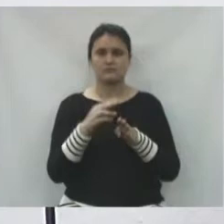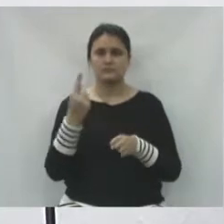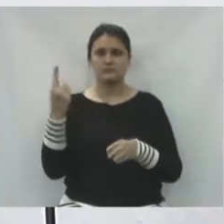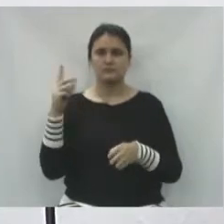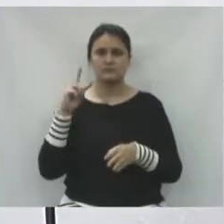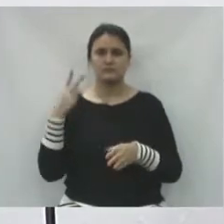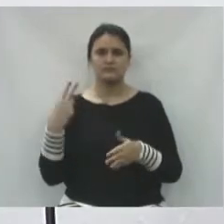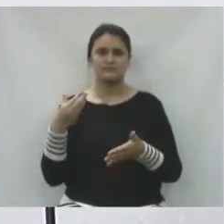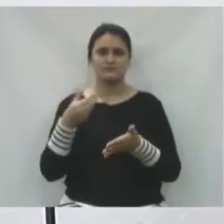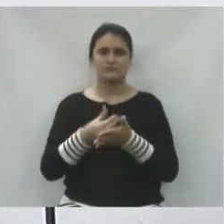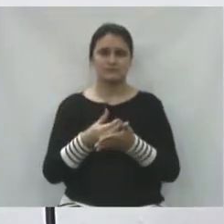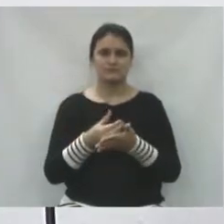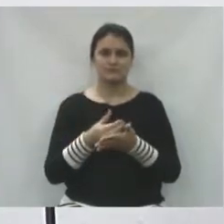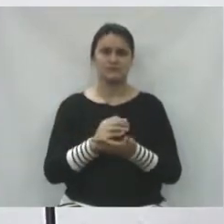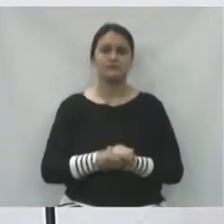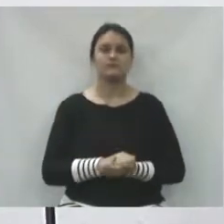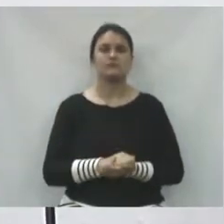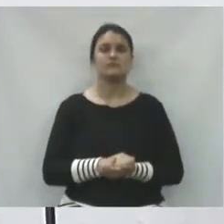dos vereadores.